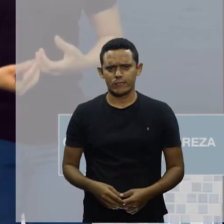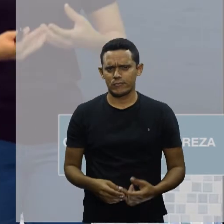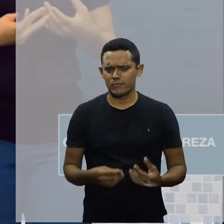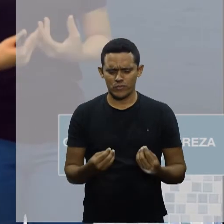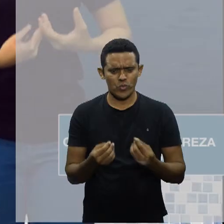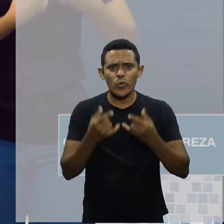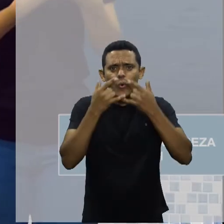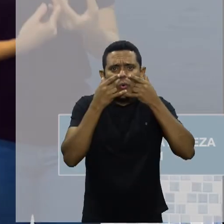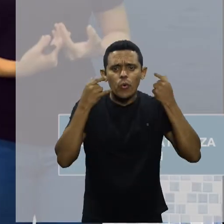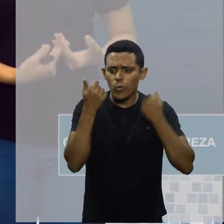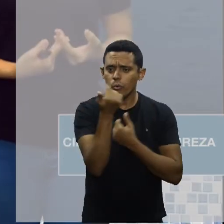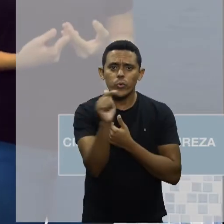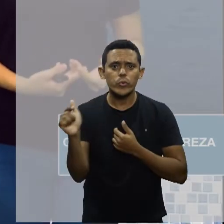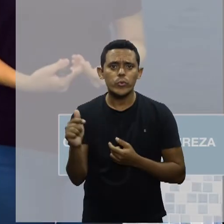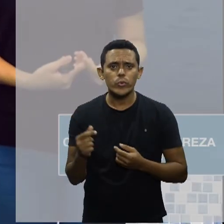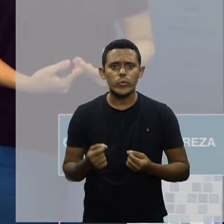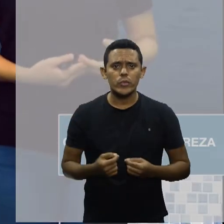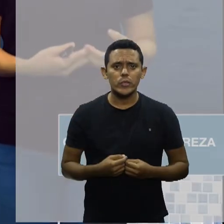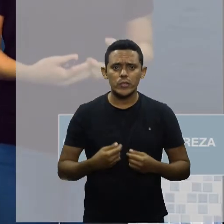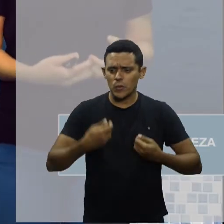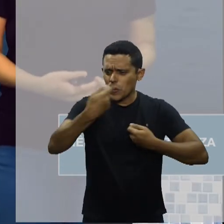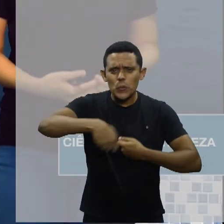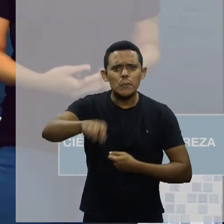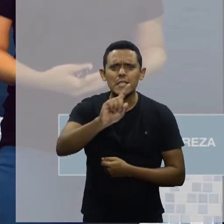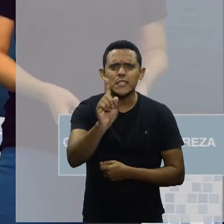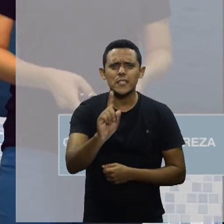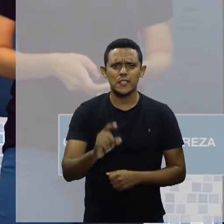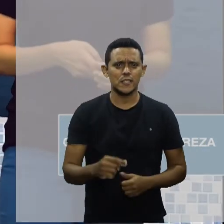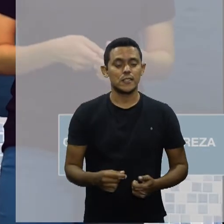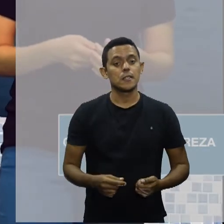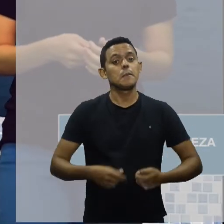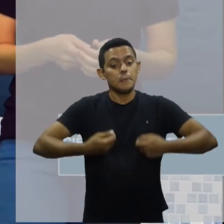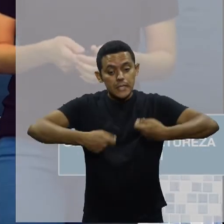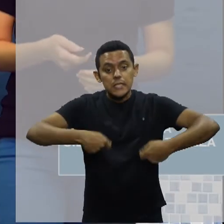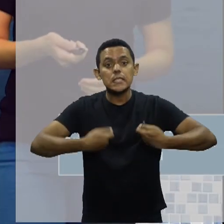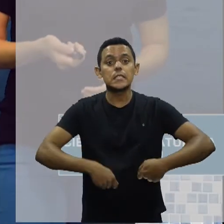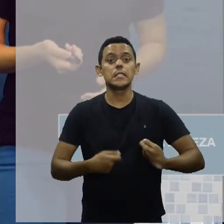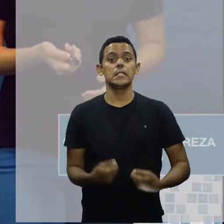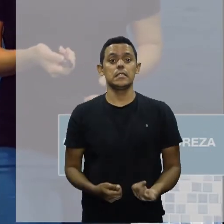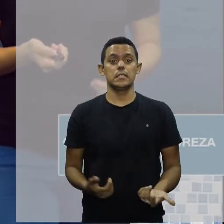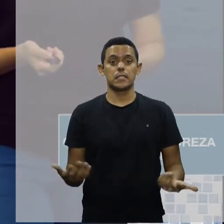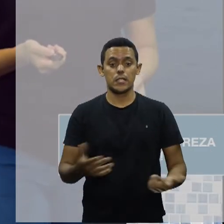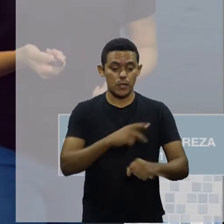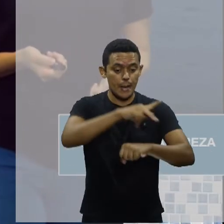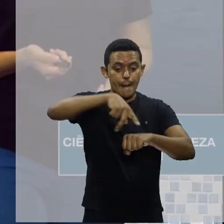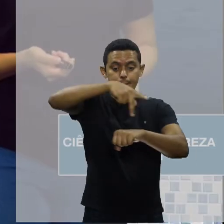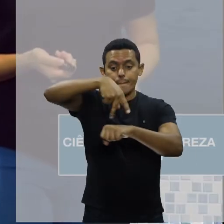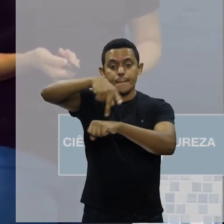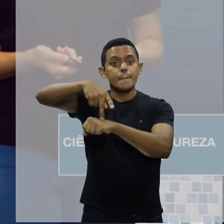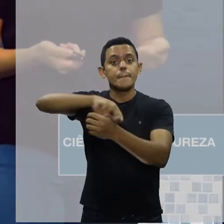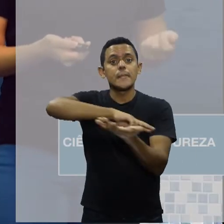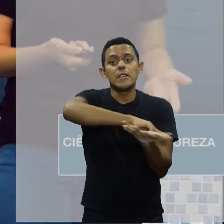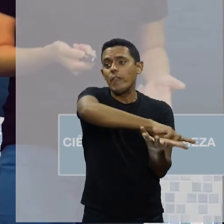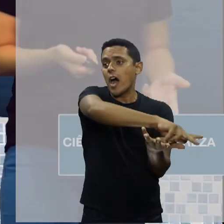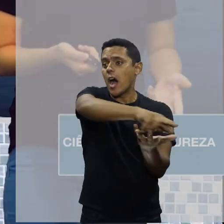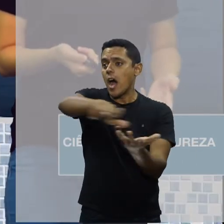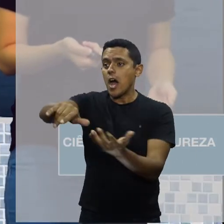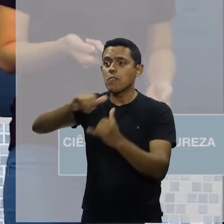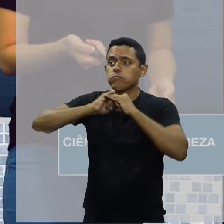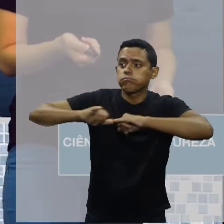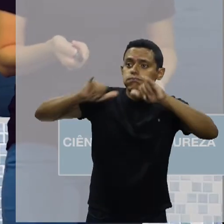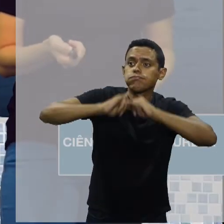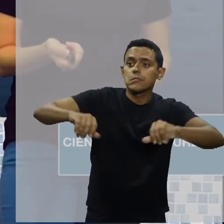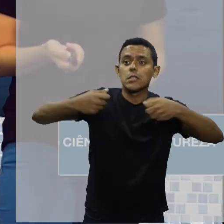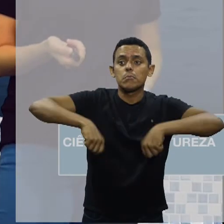saúde elas continuam recomendando cada vez mais o uso da máscara junto com outras medidas é muito